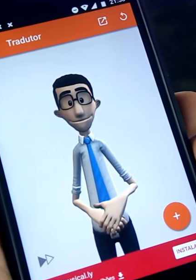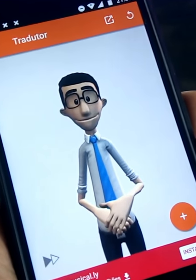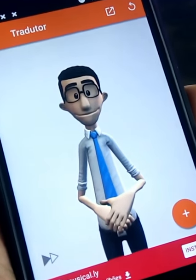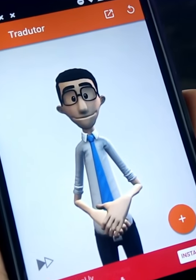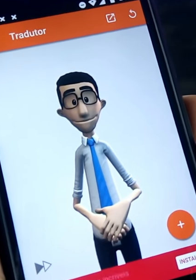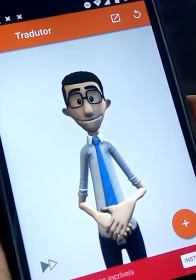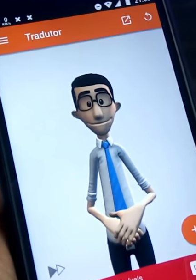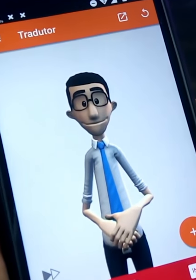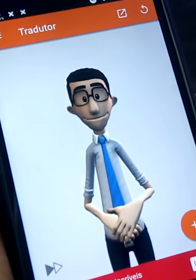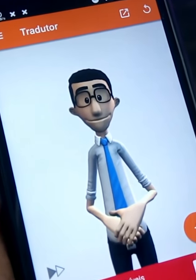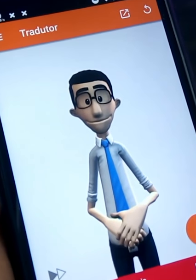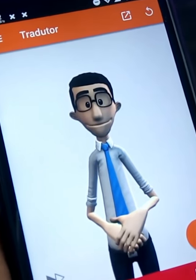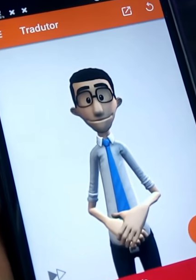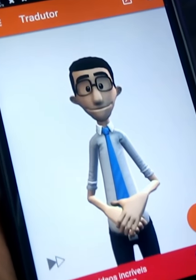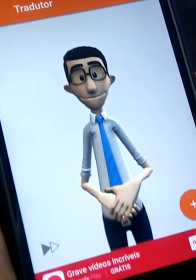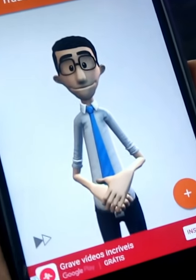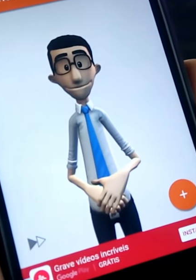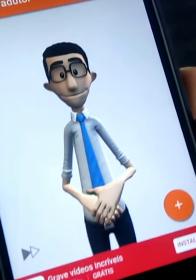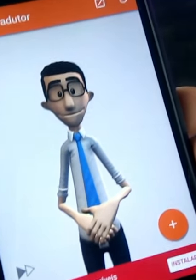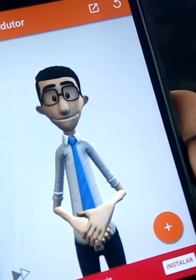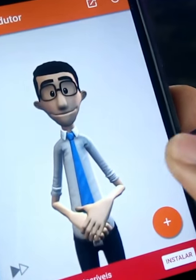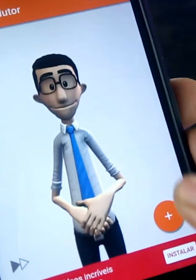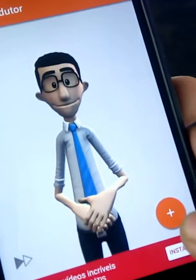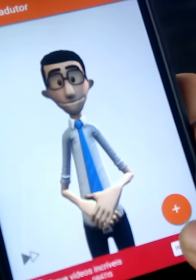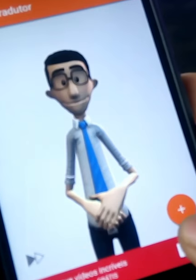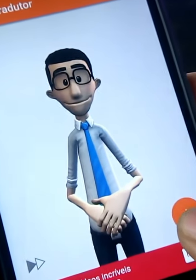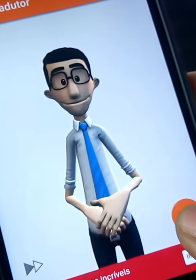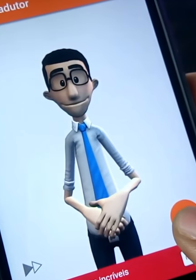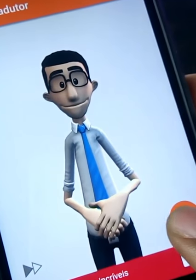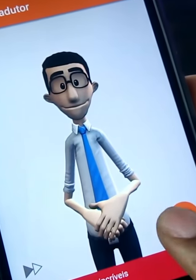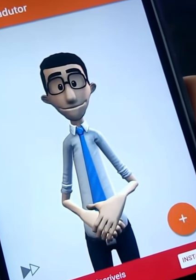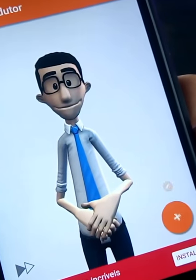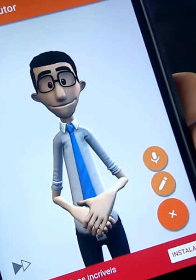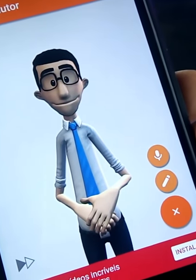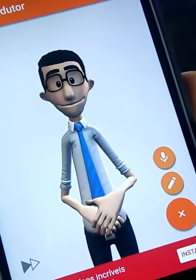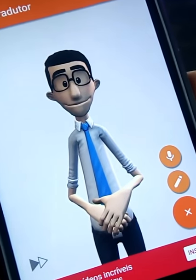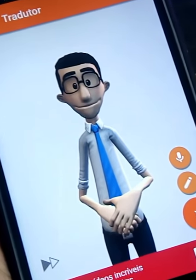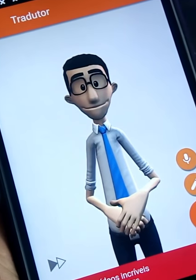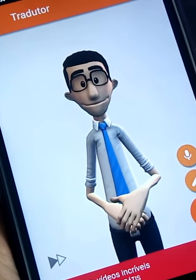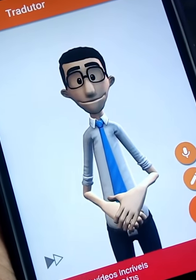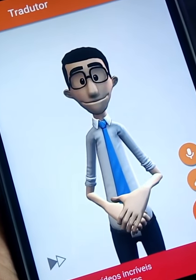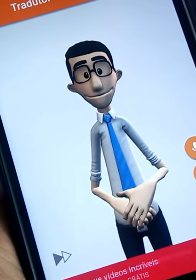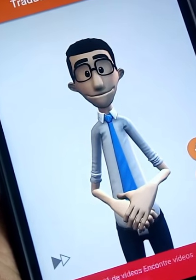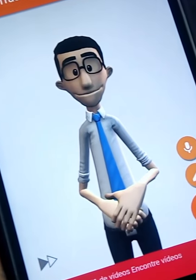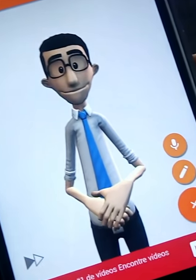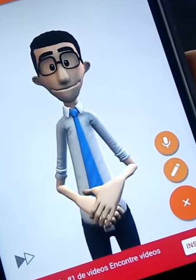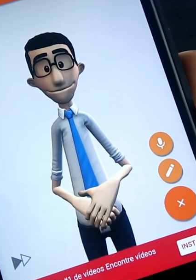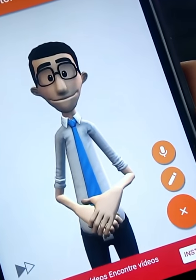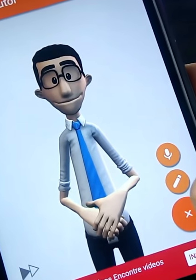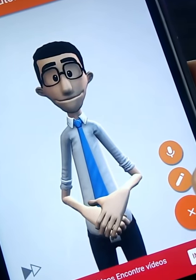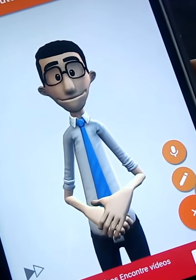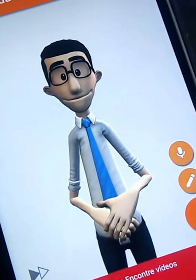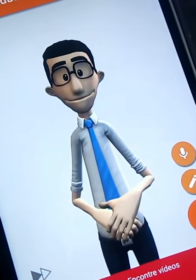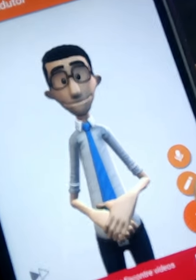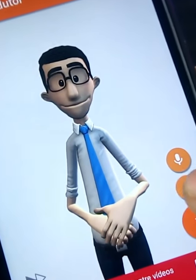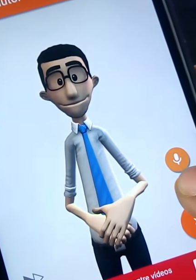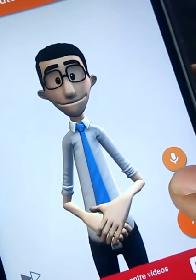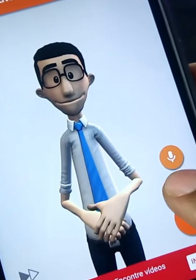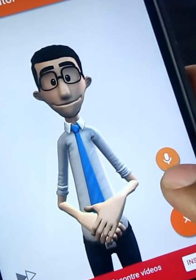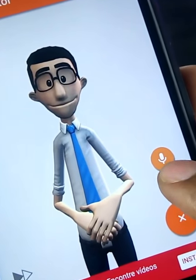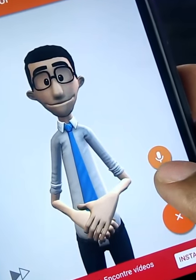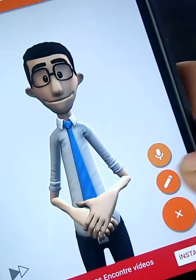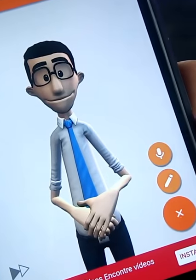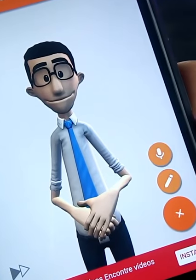usar a tradução. Ok, vamos fazer aqui a primeira tradução para você. Então, ele falou, clique aqui, né? Você clica aqui. E aqui ele tem a opção para você traduzir de